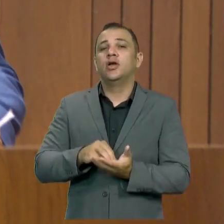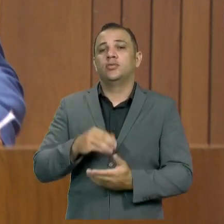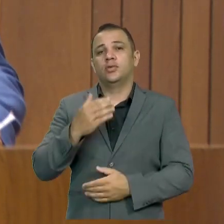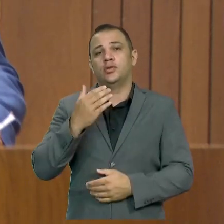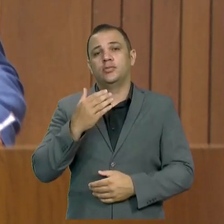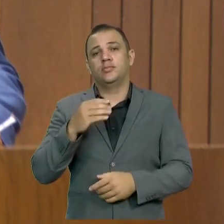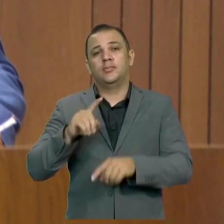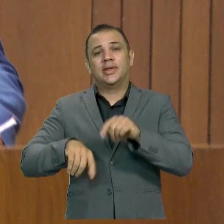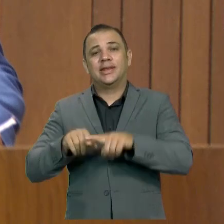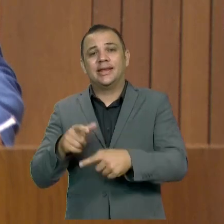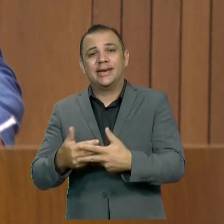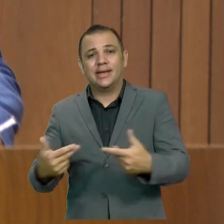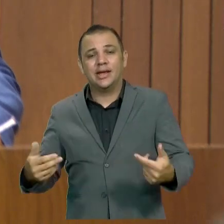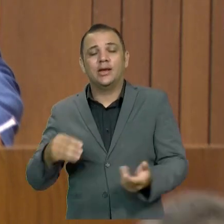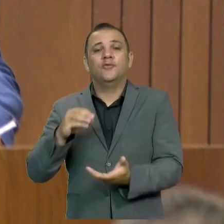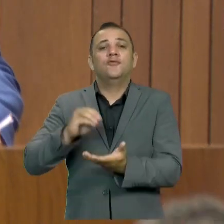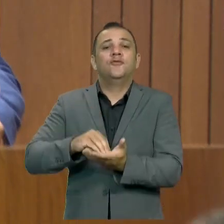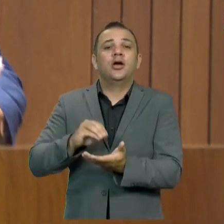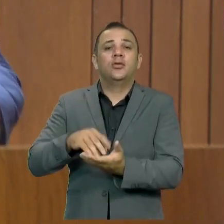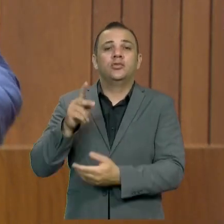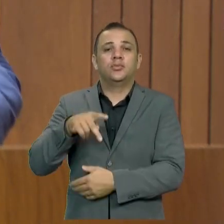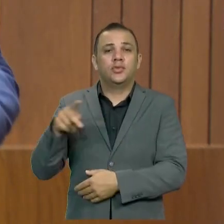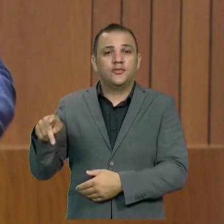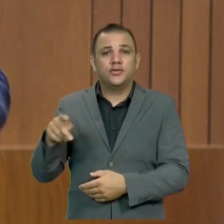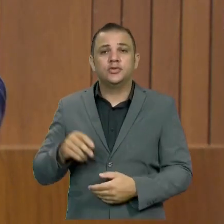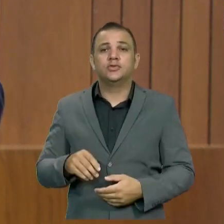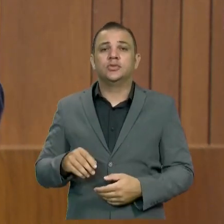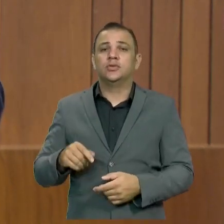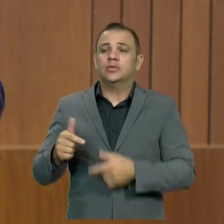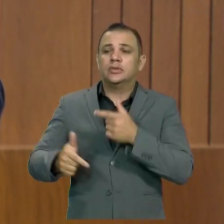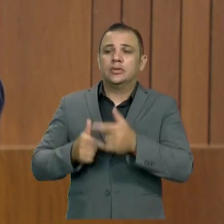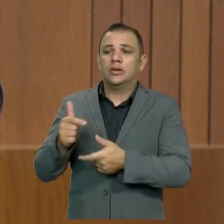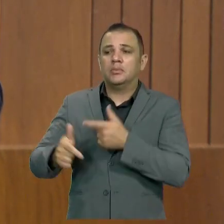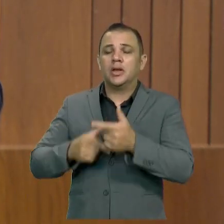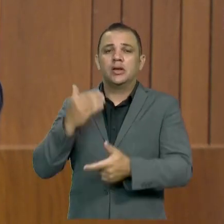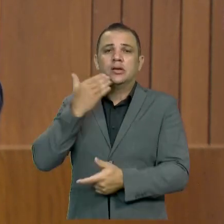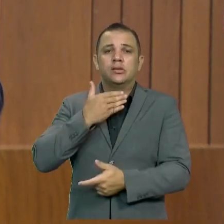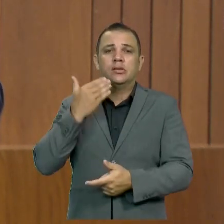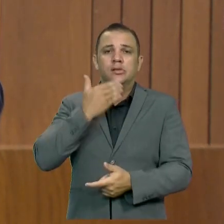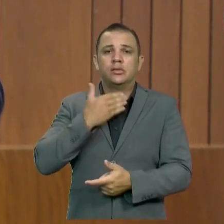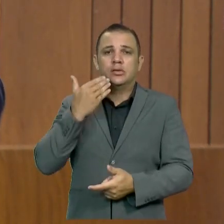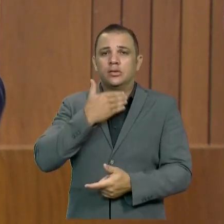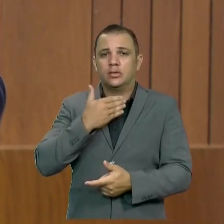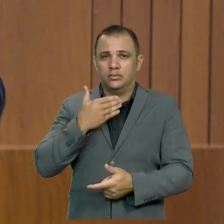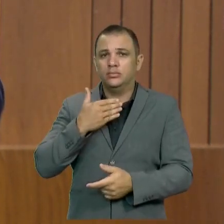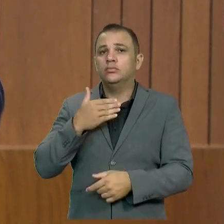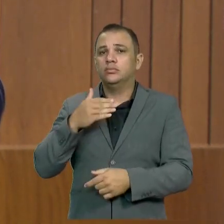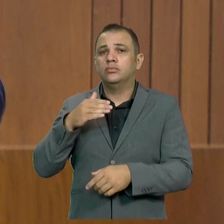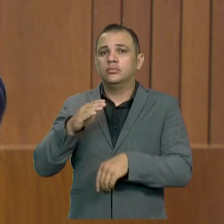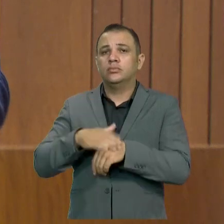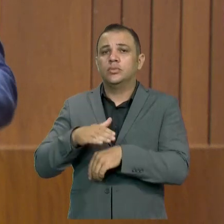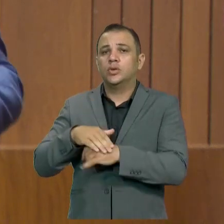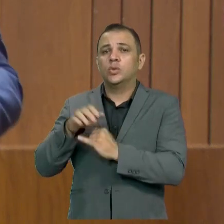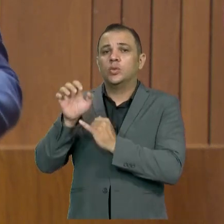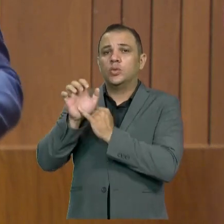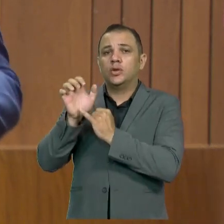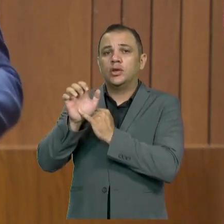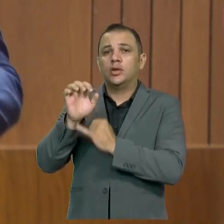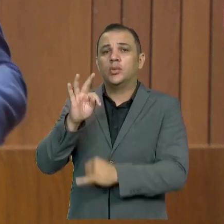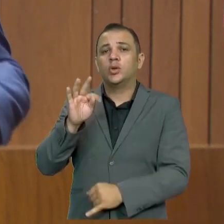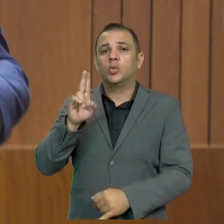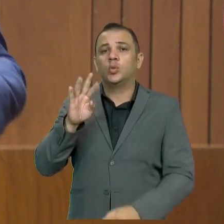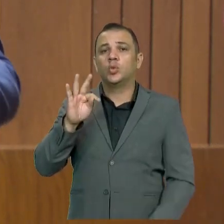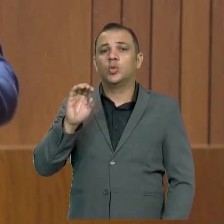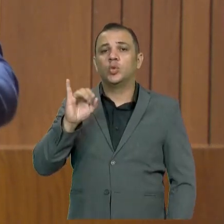professor, funcionamento precário do IEMA Pleno de Tutóia, principalmente do curso de